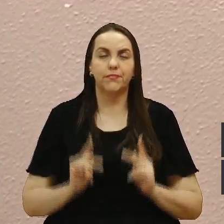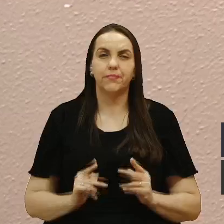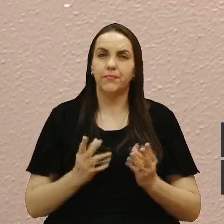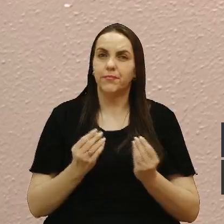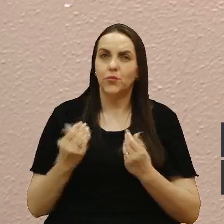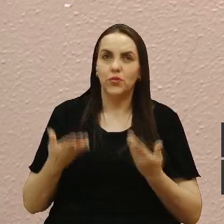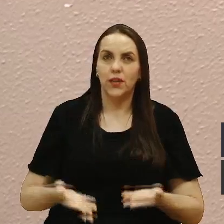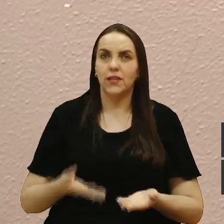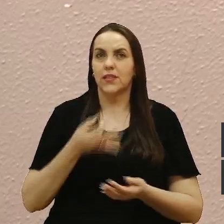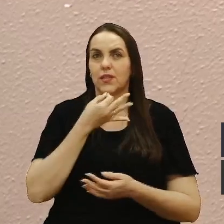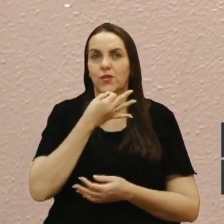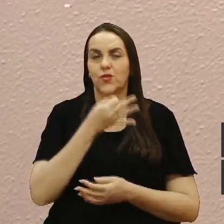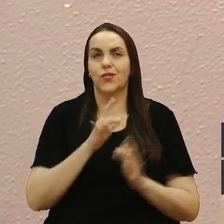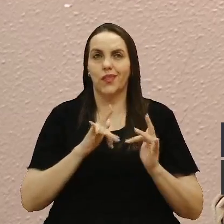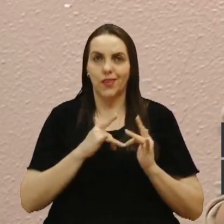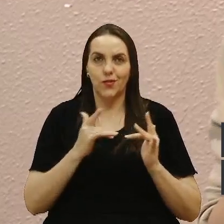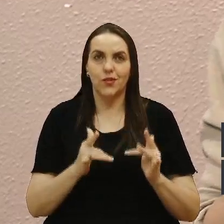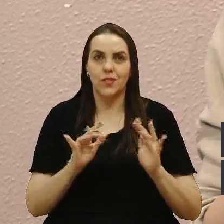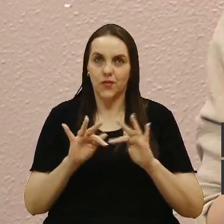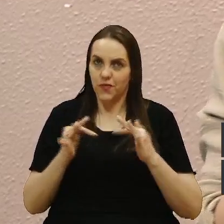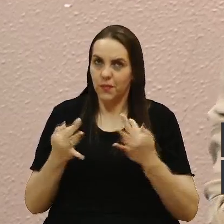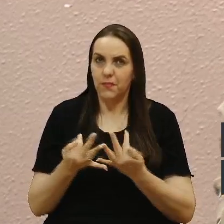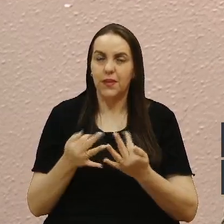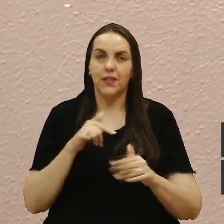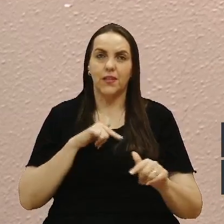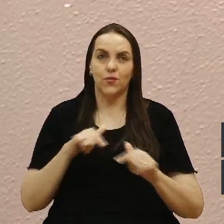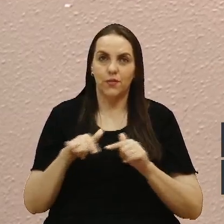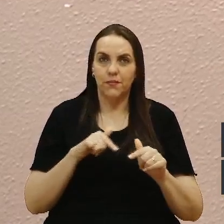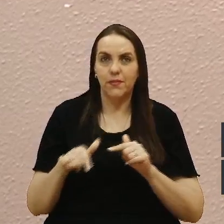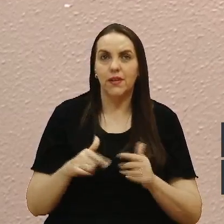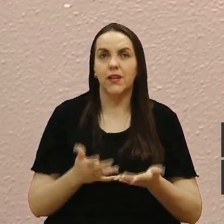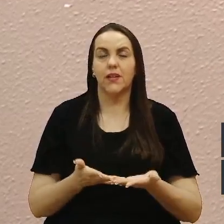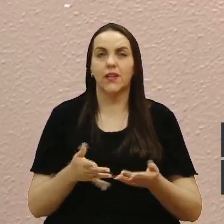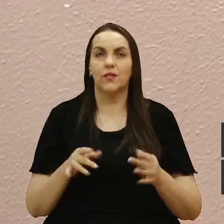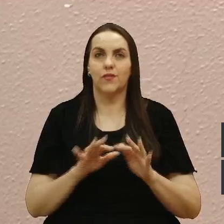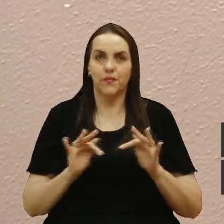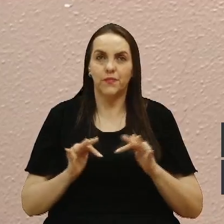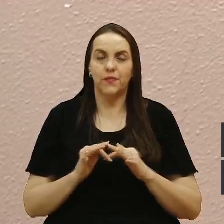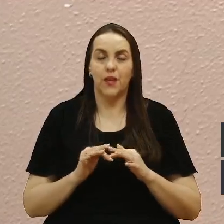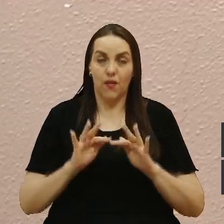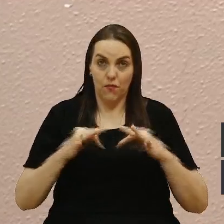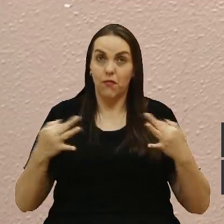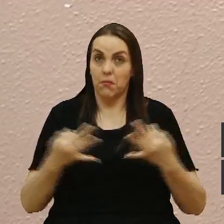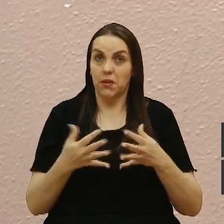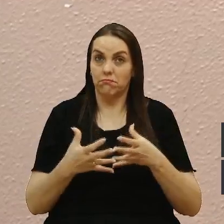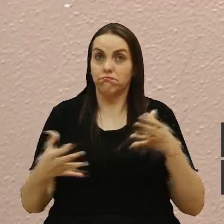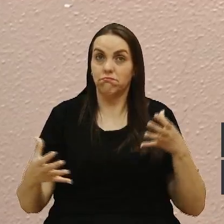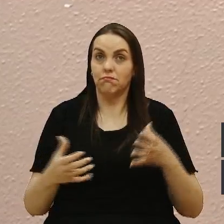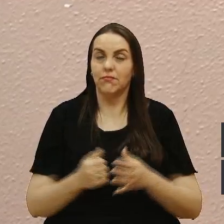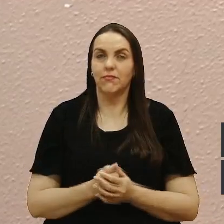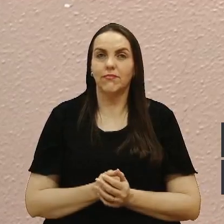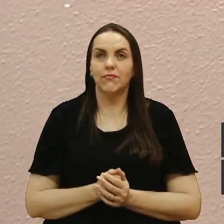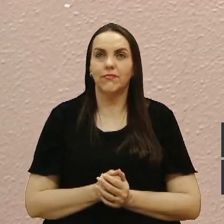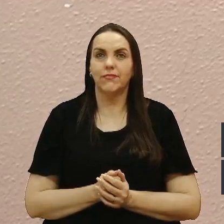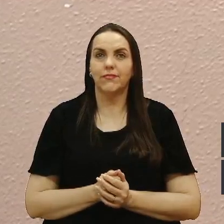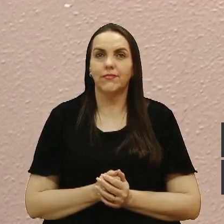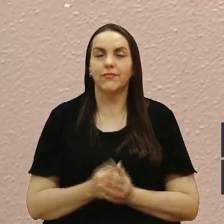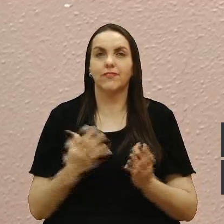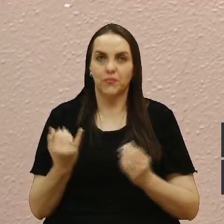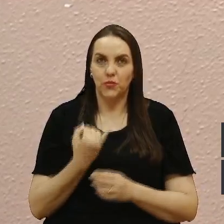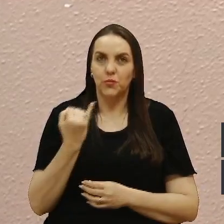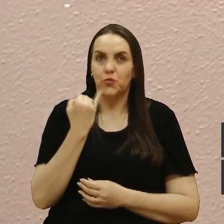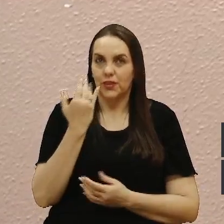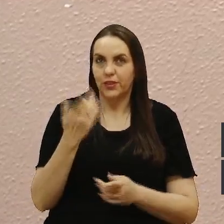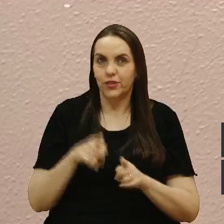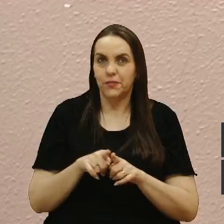tudo, né, se dedicaram à família, então era dedicado ao trabalho, era dedicado à família, uma família grande, né, bastante